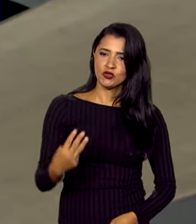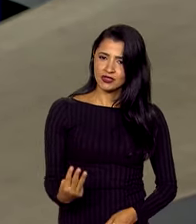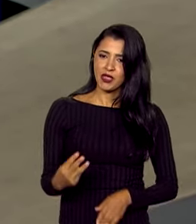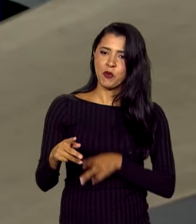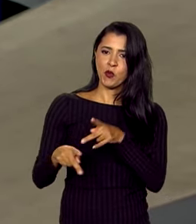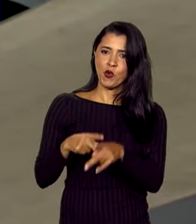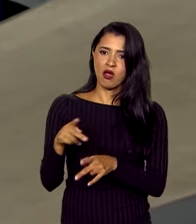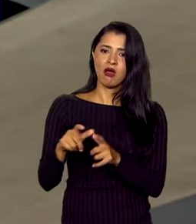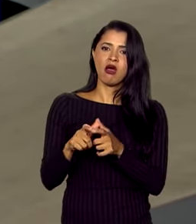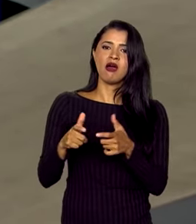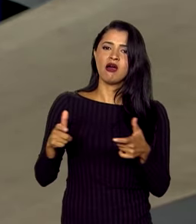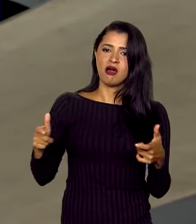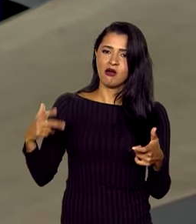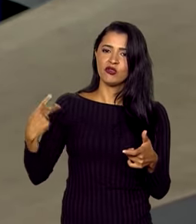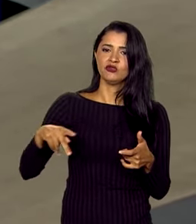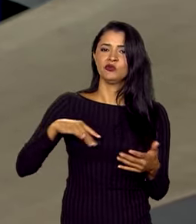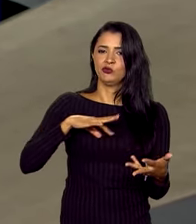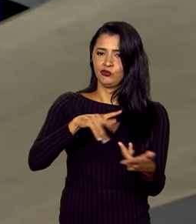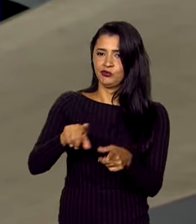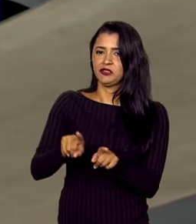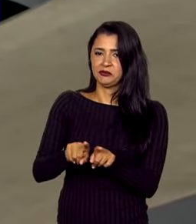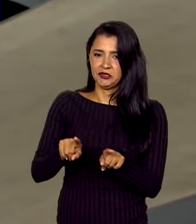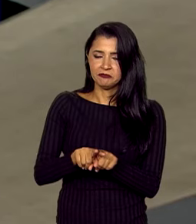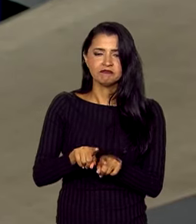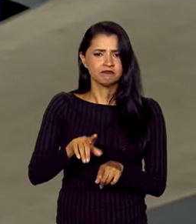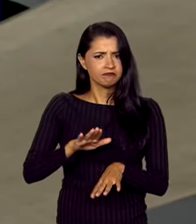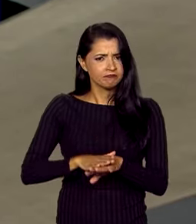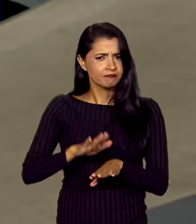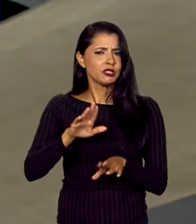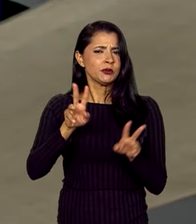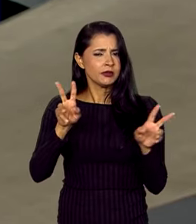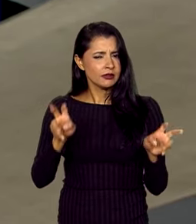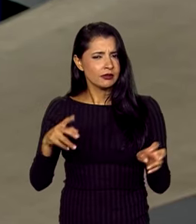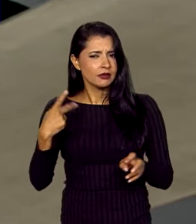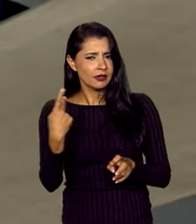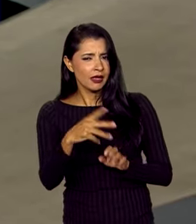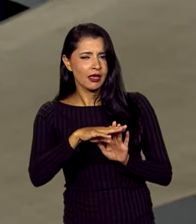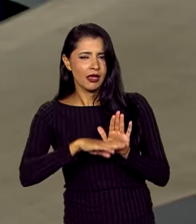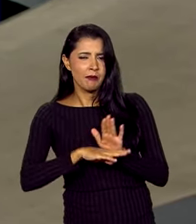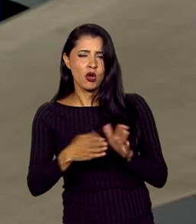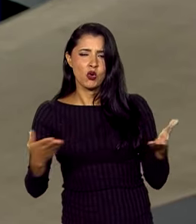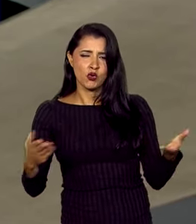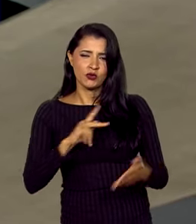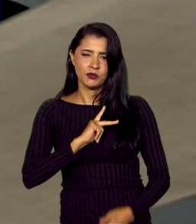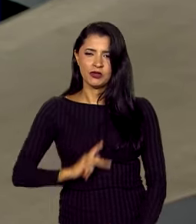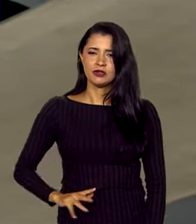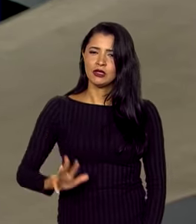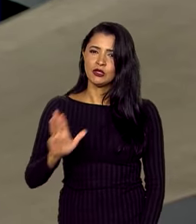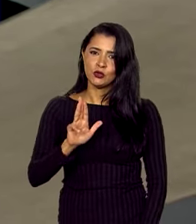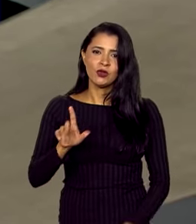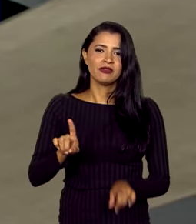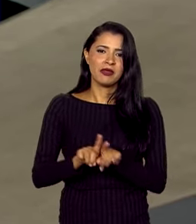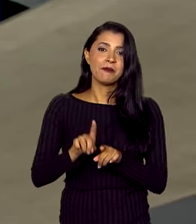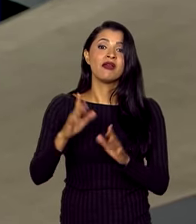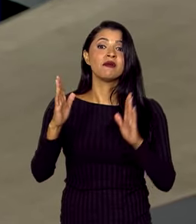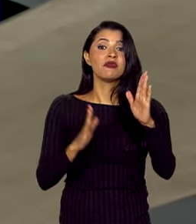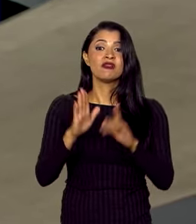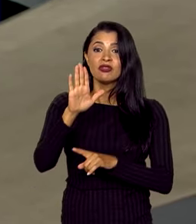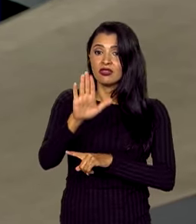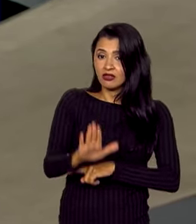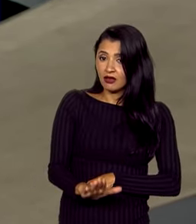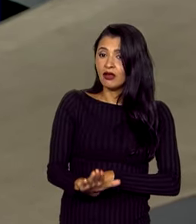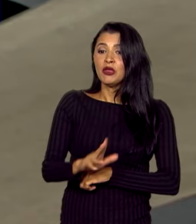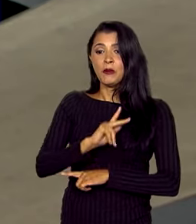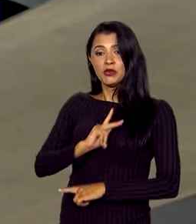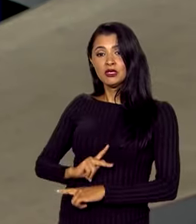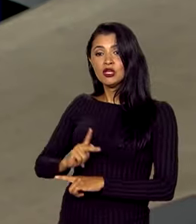população mundial. E olha, Ana, falando mais sobre a agenda do presidente Lula hoje, também no período da tarde, o presidente conversou